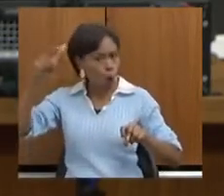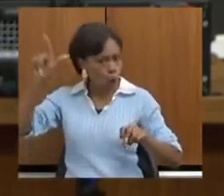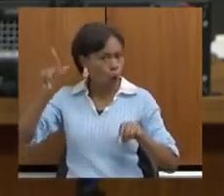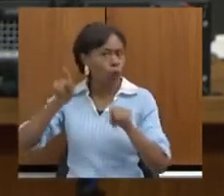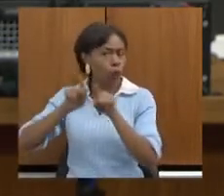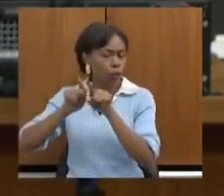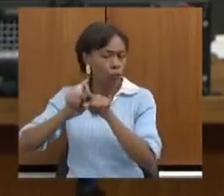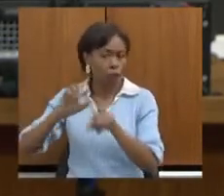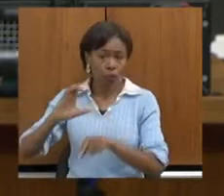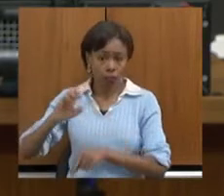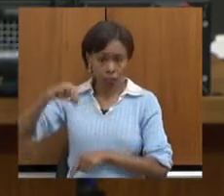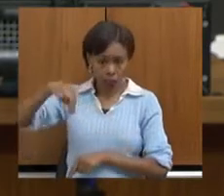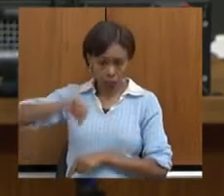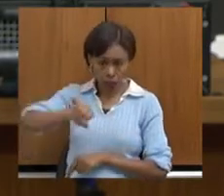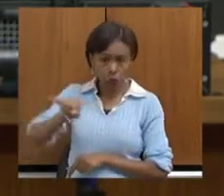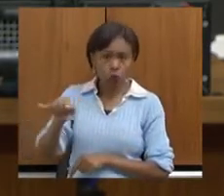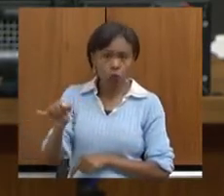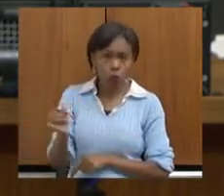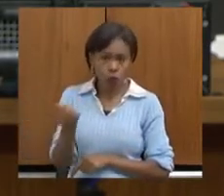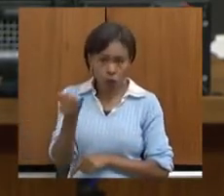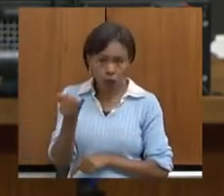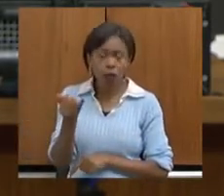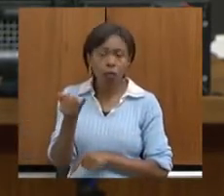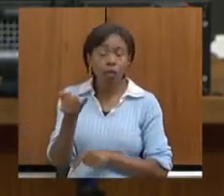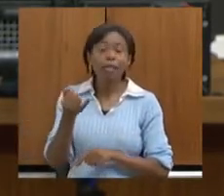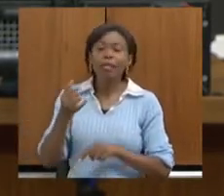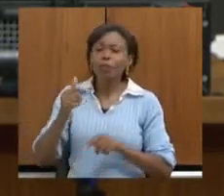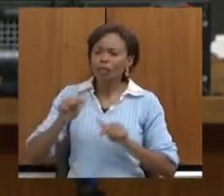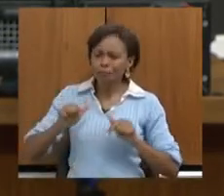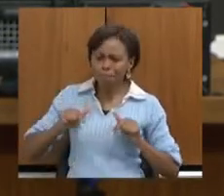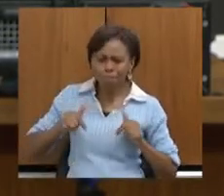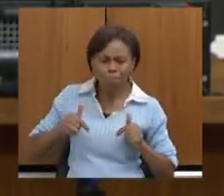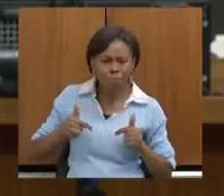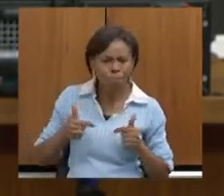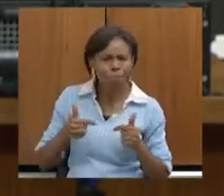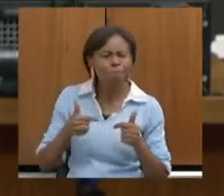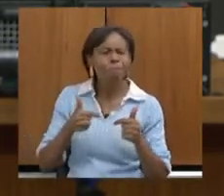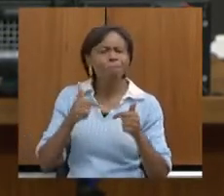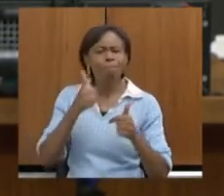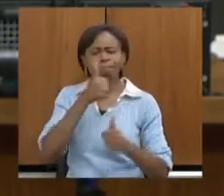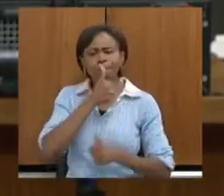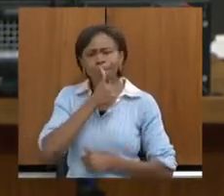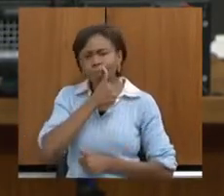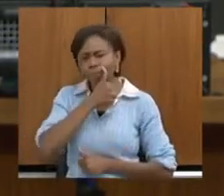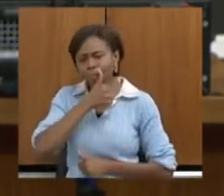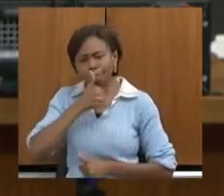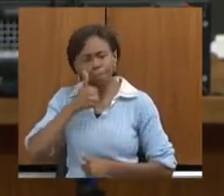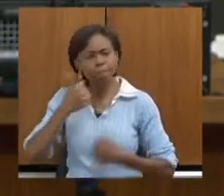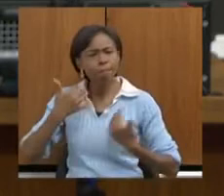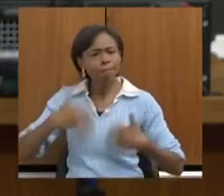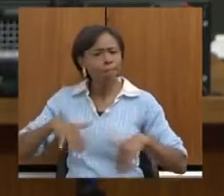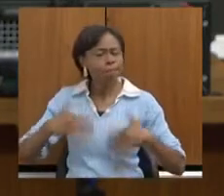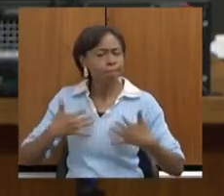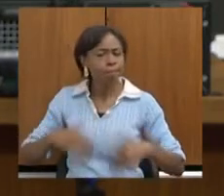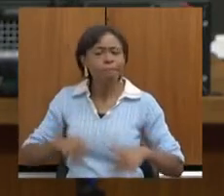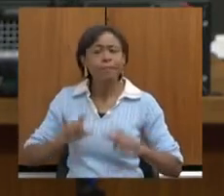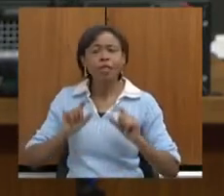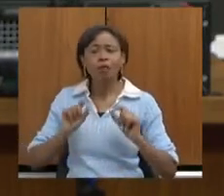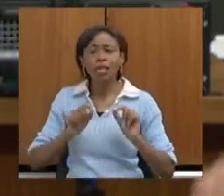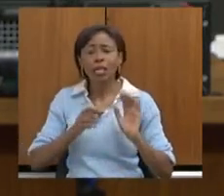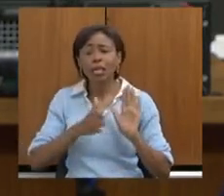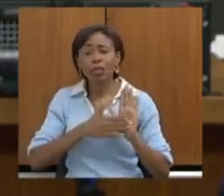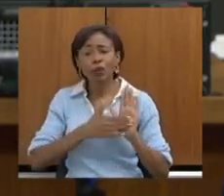lá no CNJ conosco a gente tem se dedicado arda arduamente Para para que essa